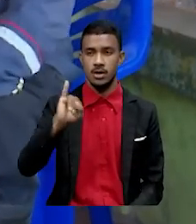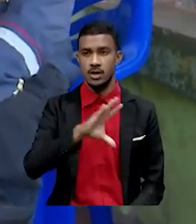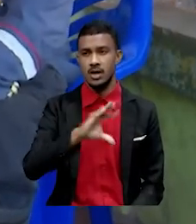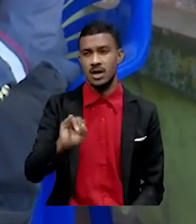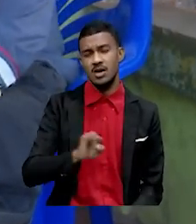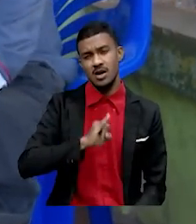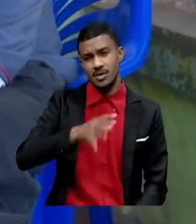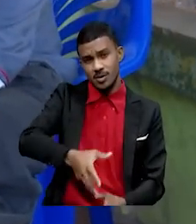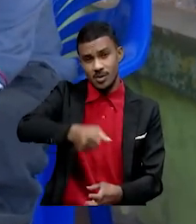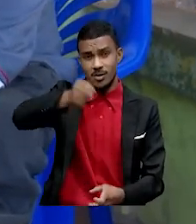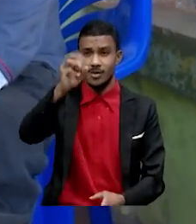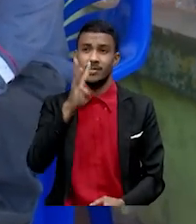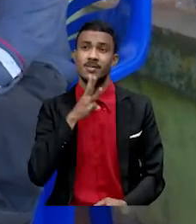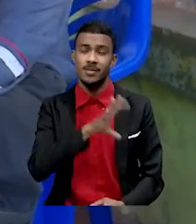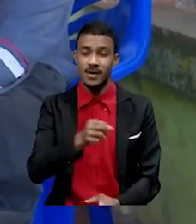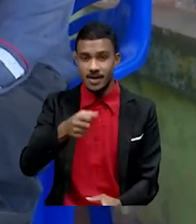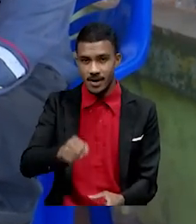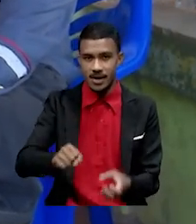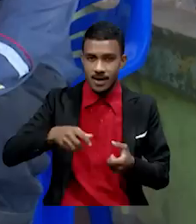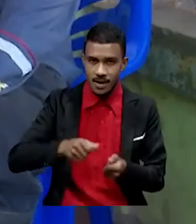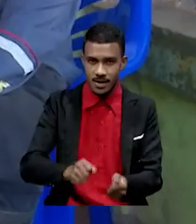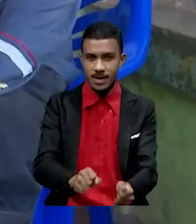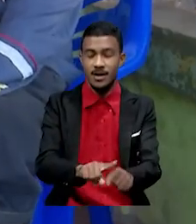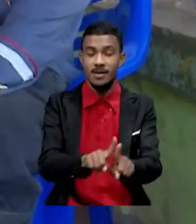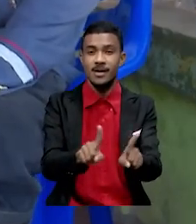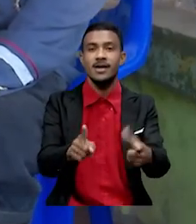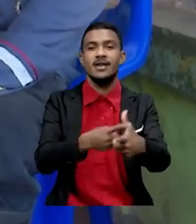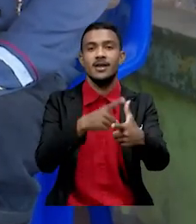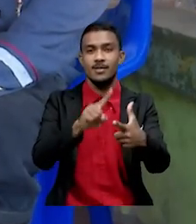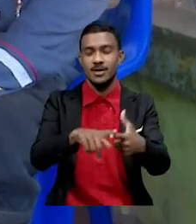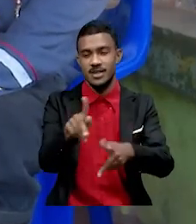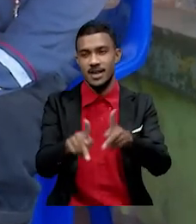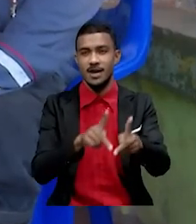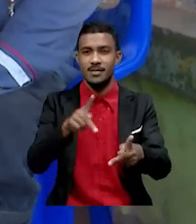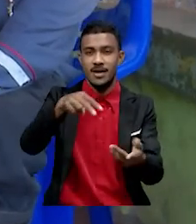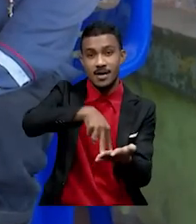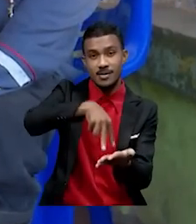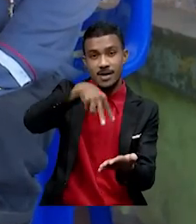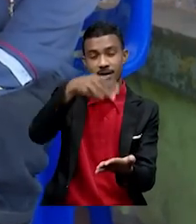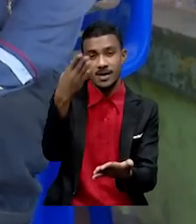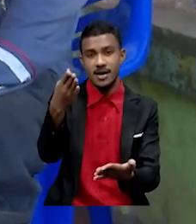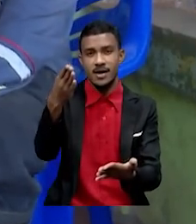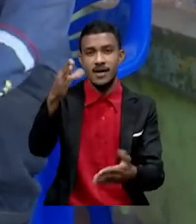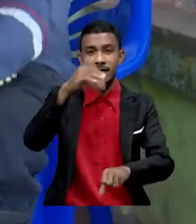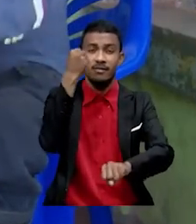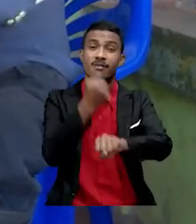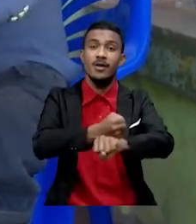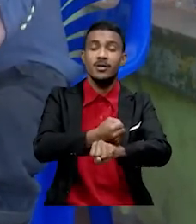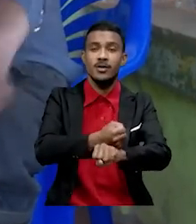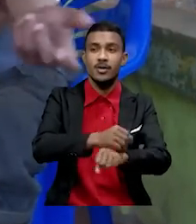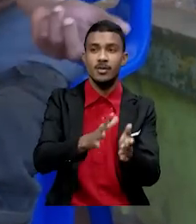chane maka boi cirken ne hatama ba be i de boi sima ka ema abrigu ia be fatuk bot nian ba tiru hau